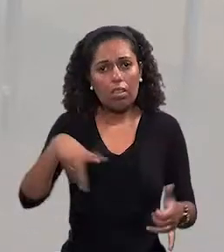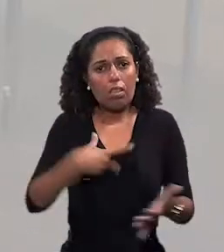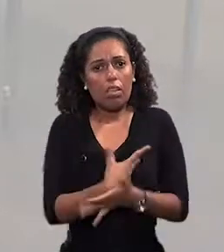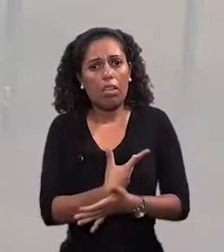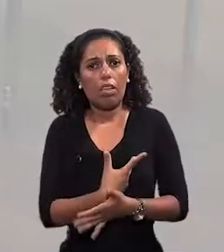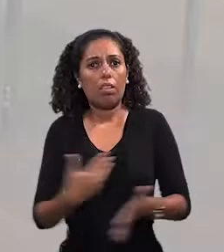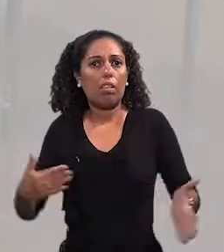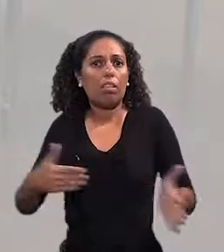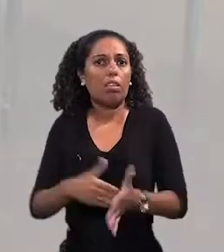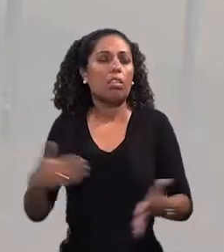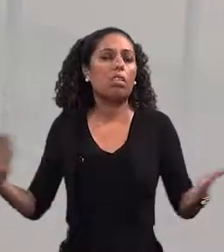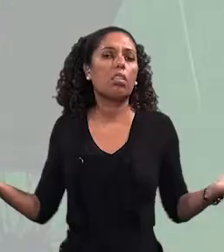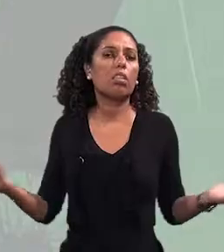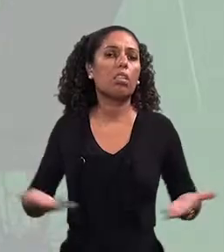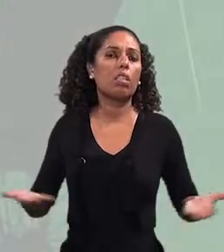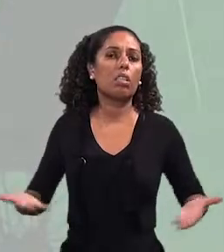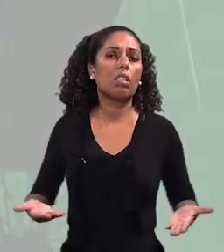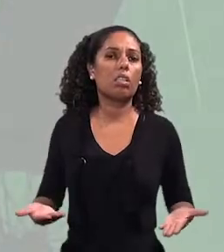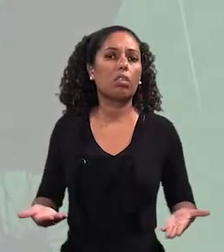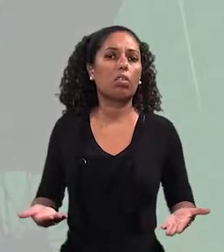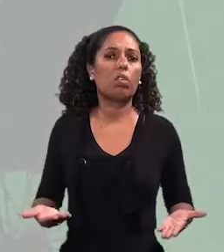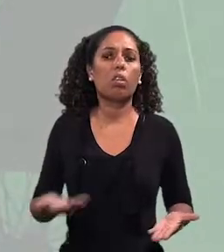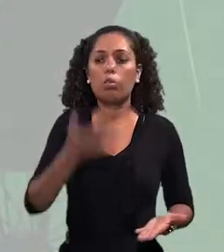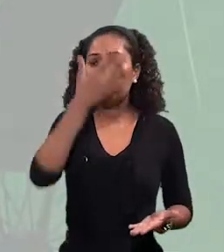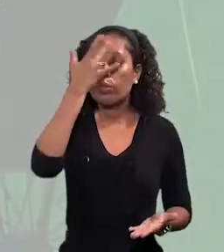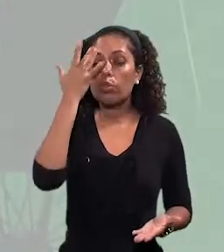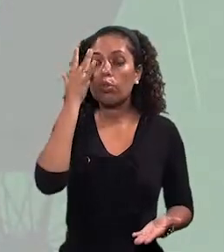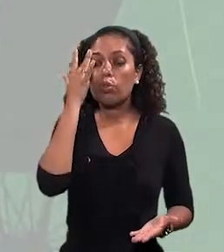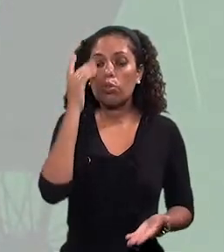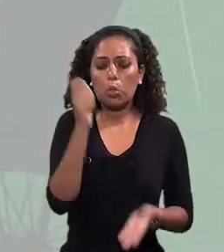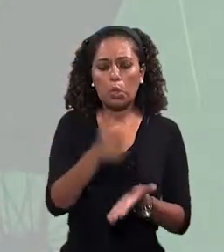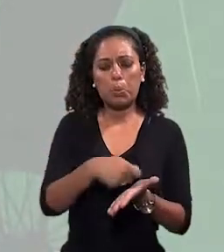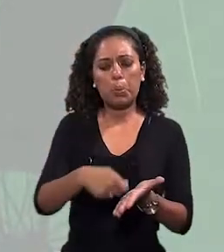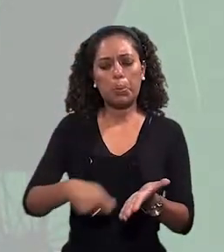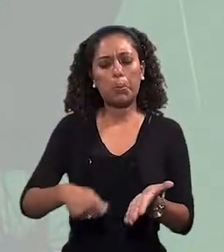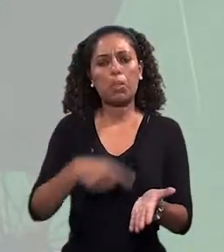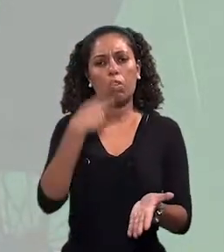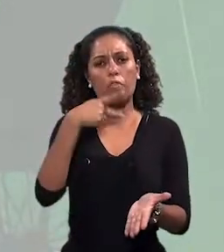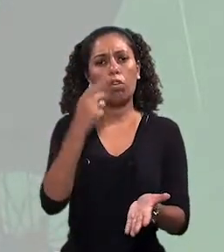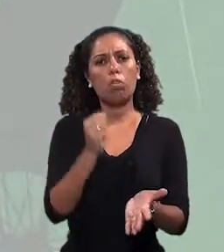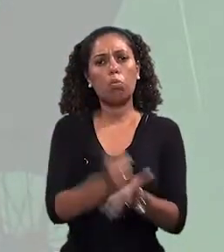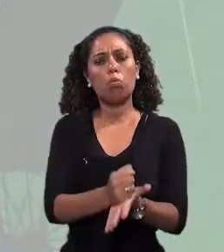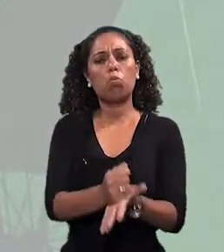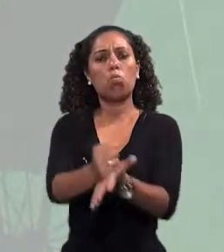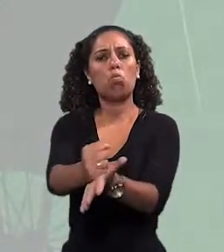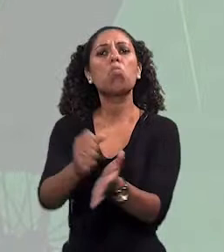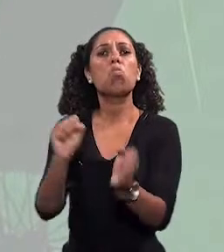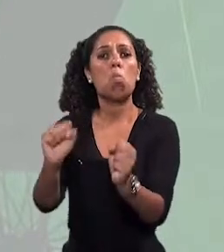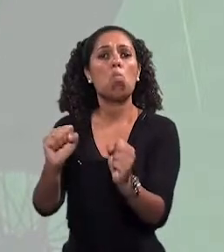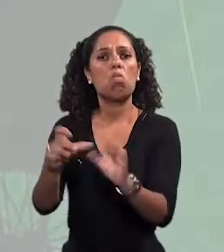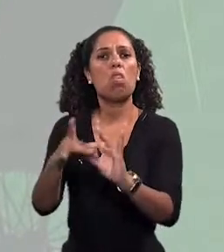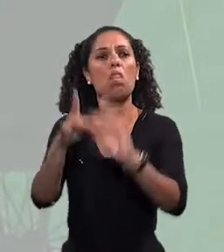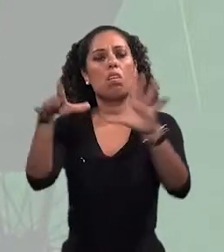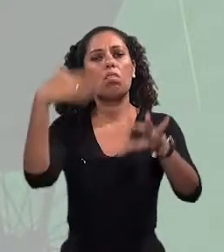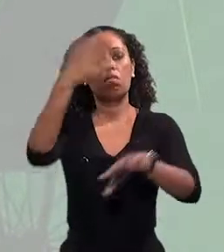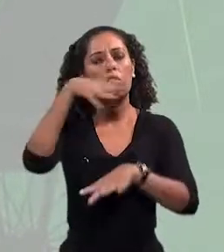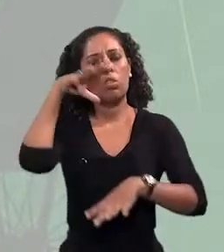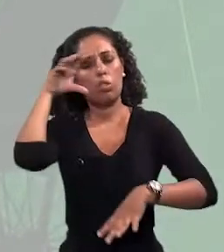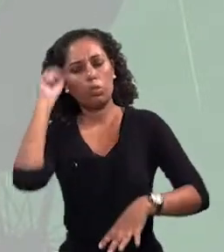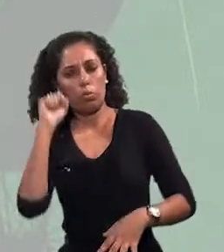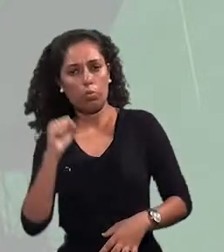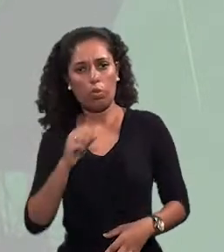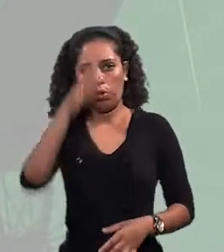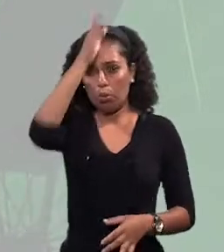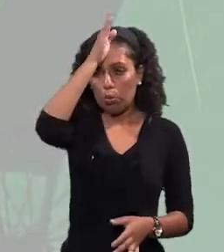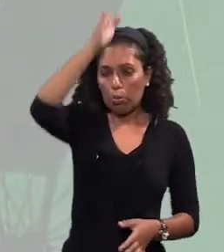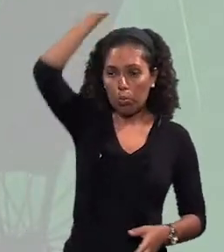não haja até então. Né? Quem foi o engenheiro que assinou isso? Qual foi o bombeiro que deixou